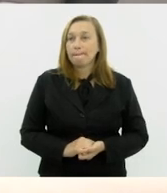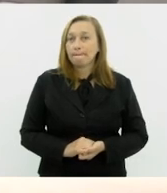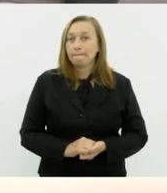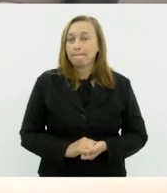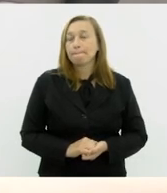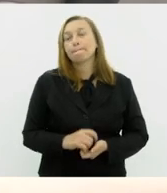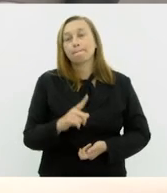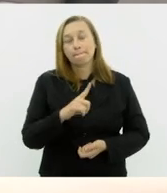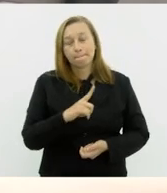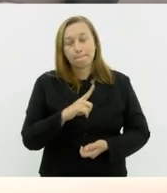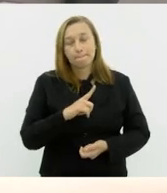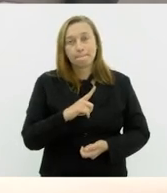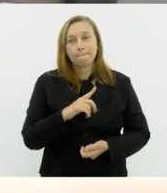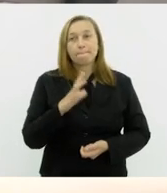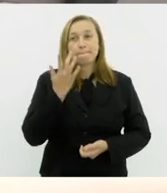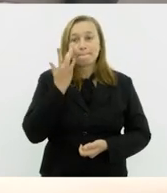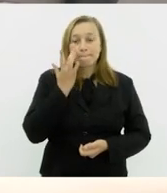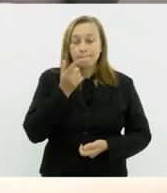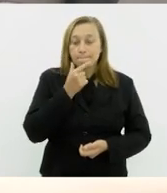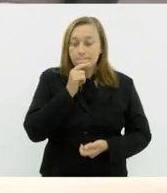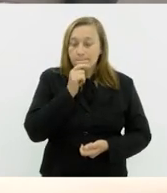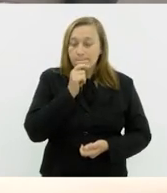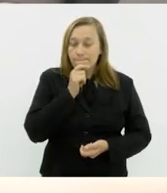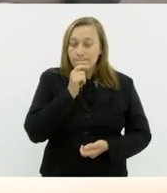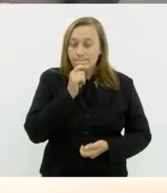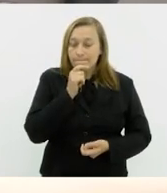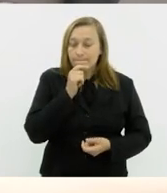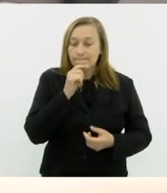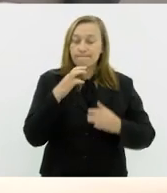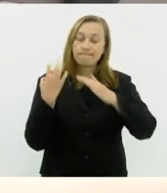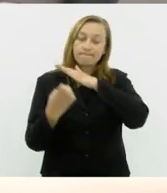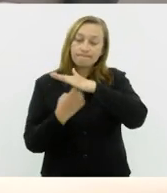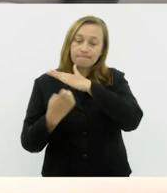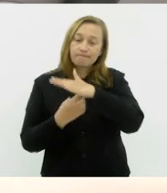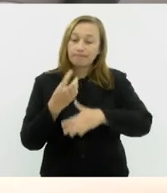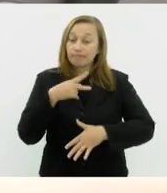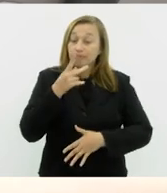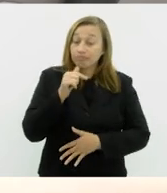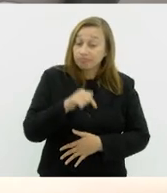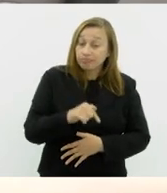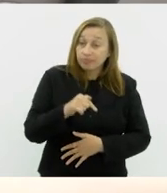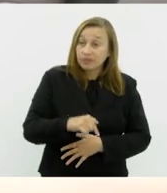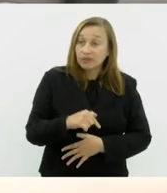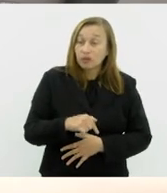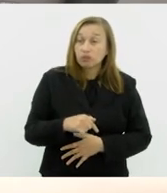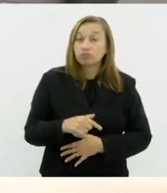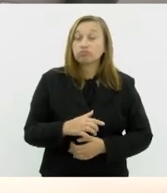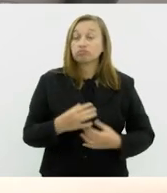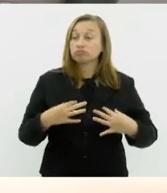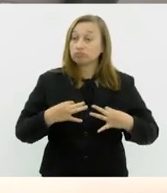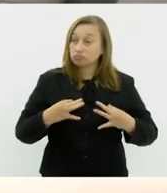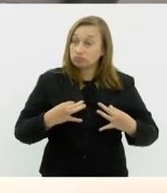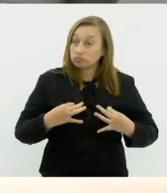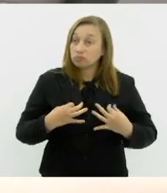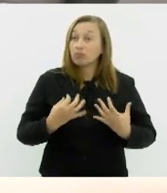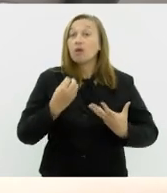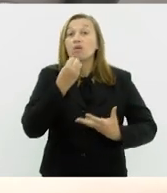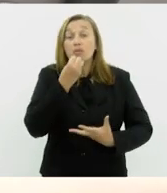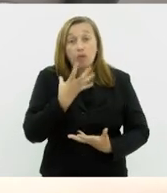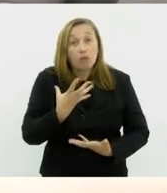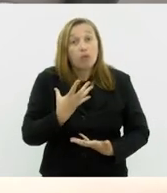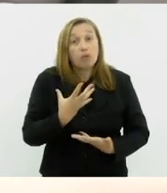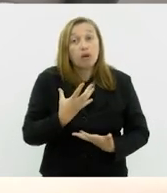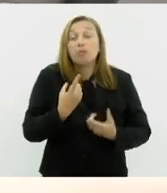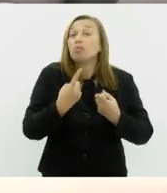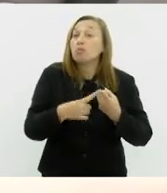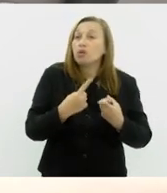nós temos, e eu acho que a disposição das empresas, o que foi dito aqui, é uma disposição favorável.